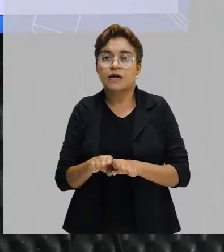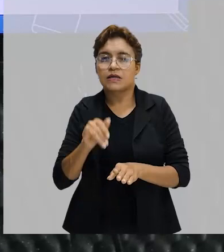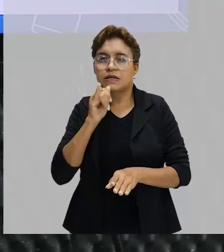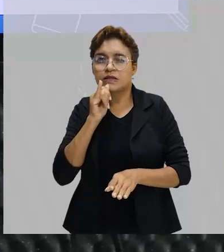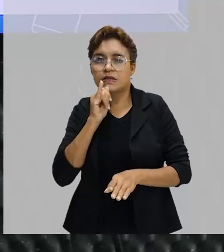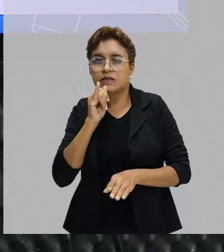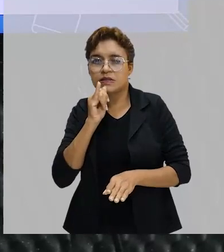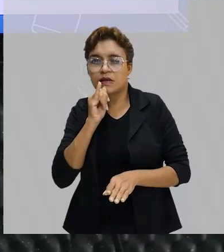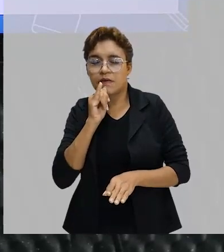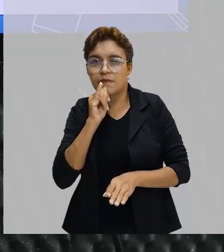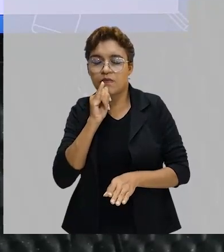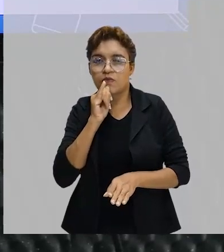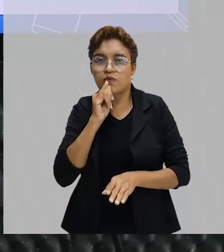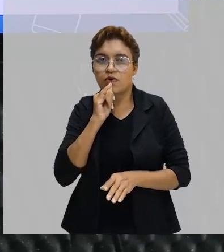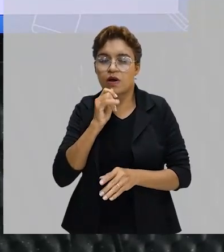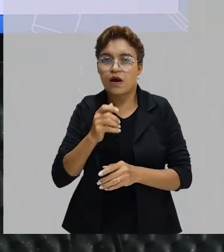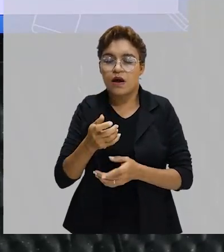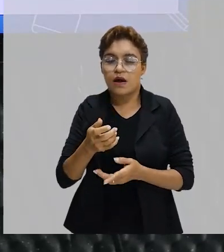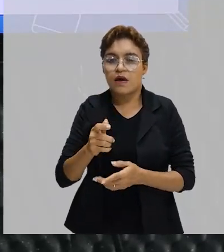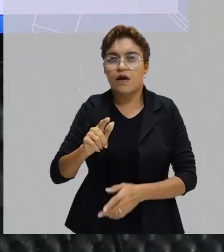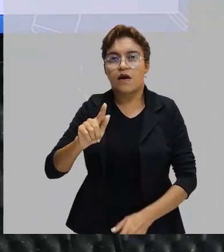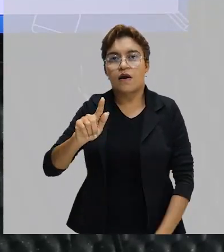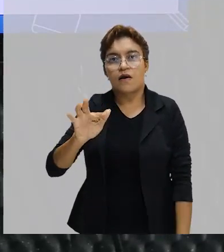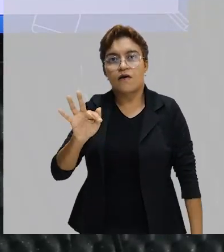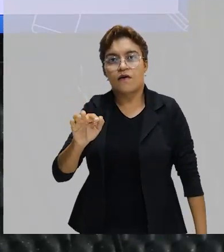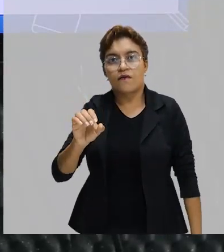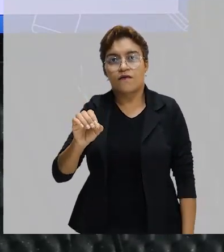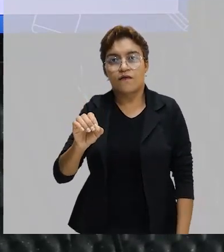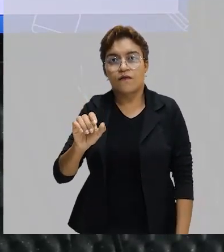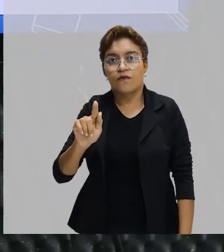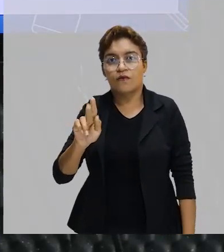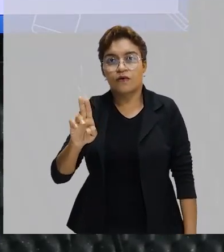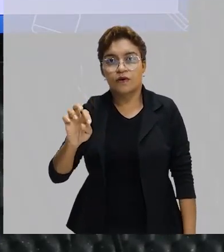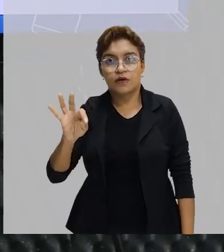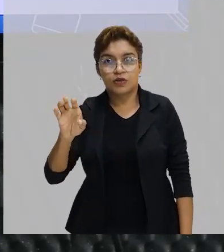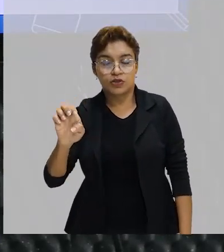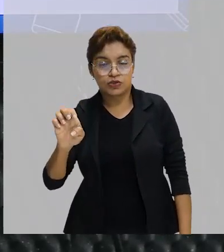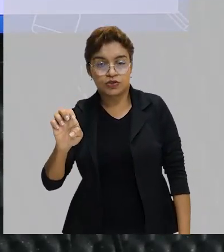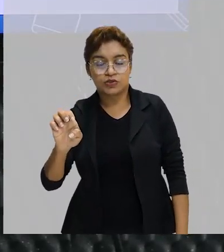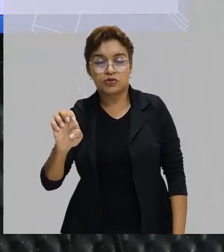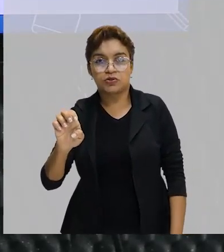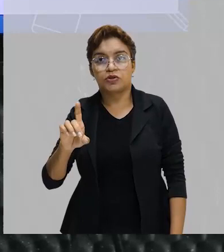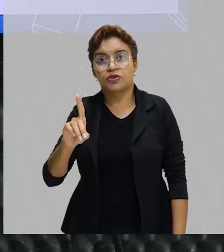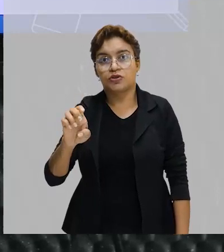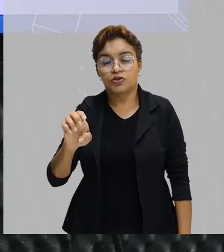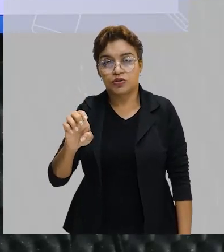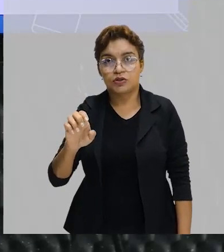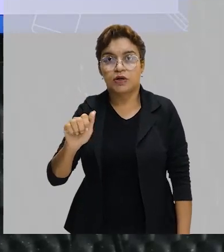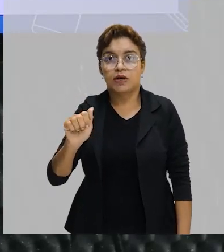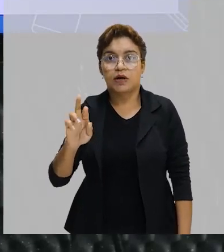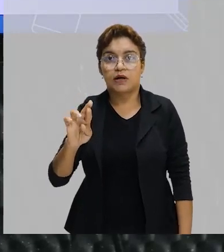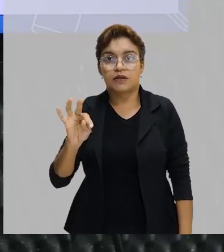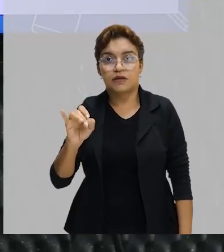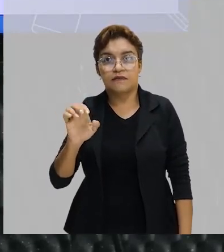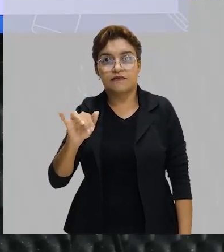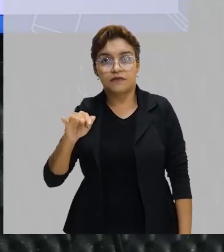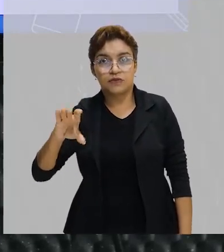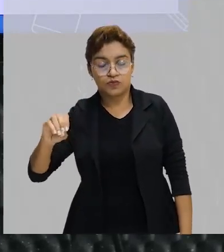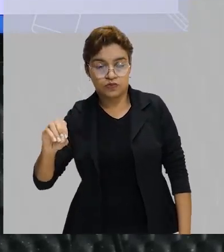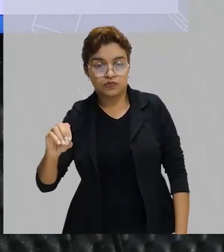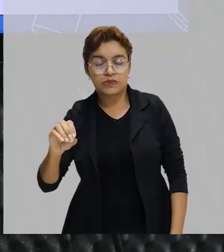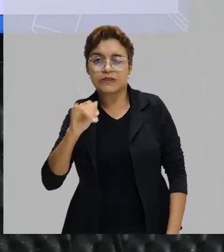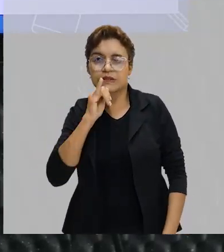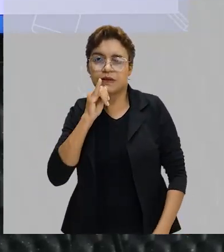ali nós vamos ter na composição dos fogos diversos elementos químicos que quando vão